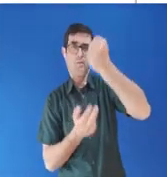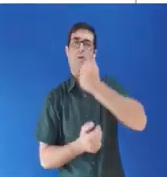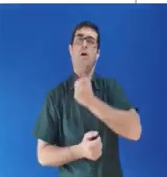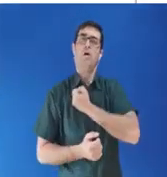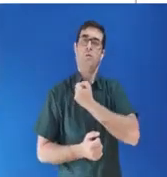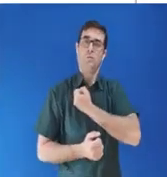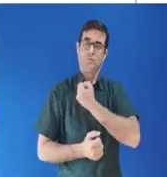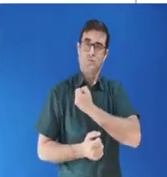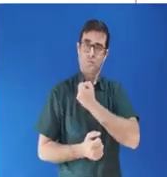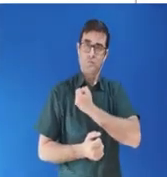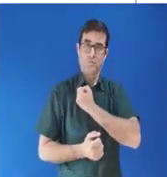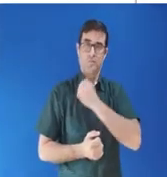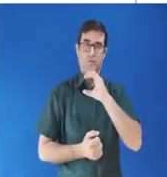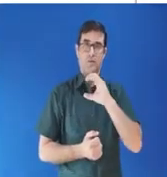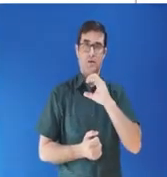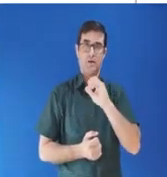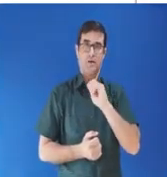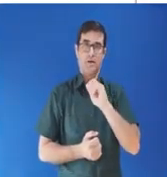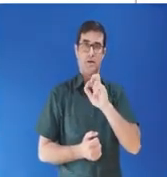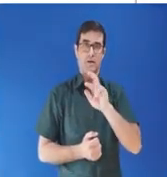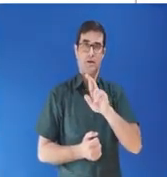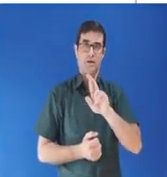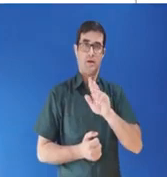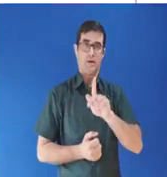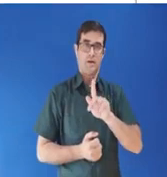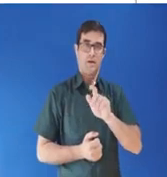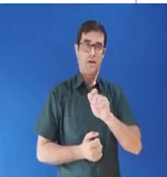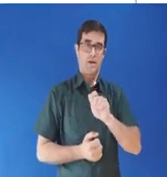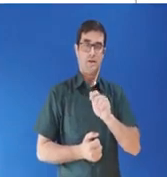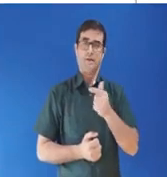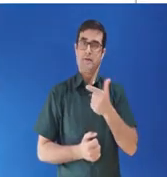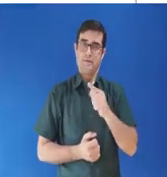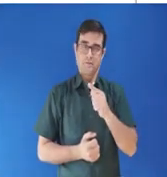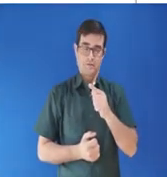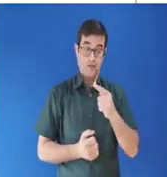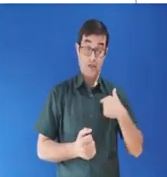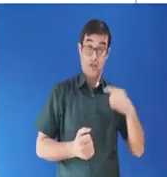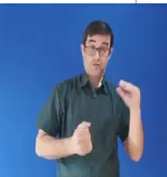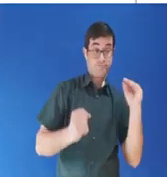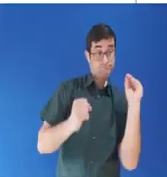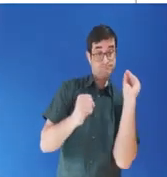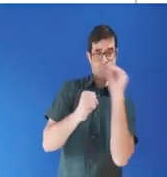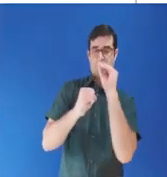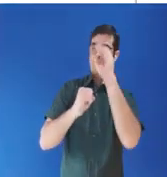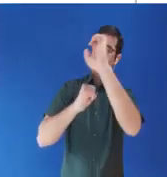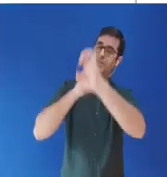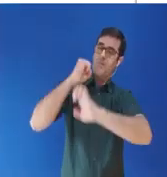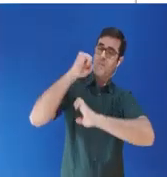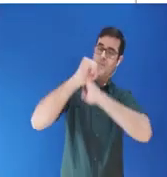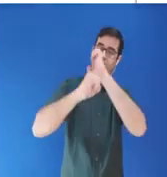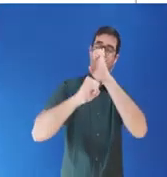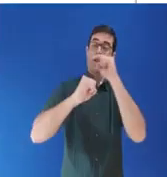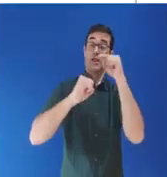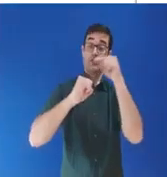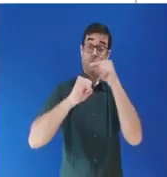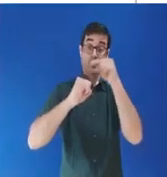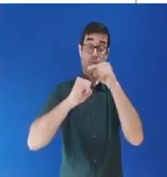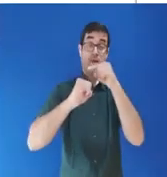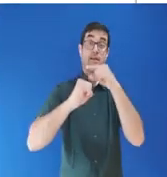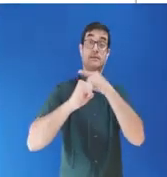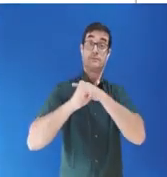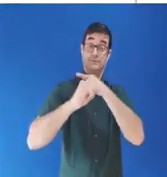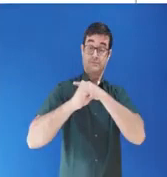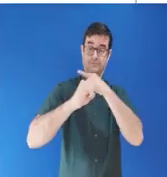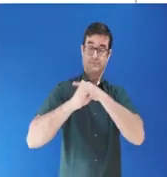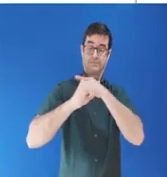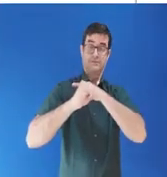eletrosfera, logo ele não possui carga, e no momento que eu adiciono um elétron, devido à carga negativa do elétron, ele fica com